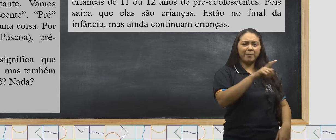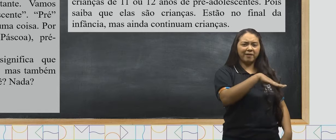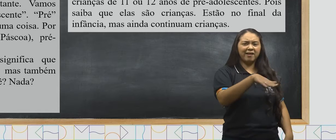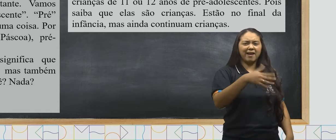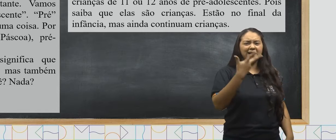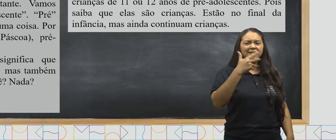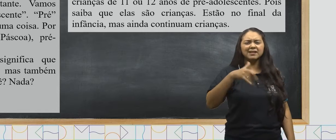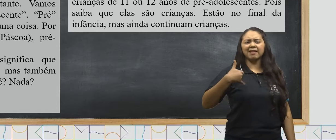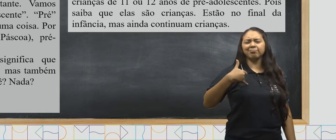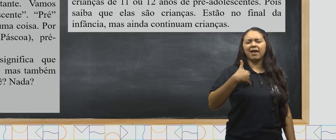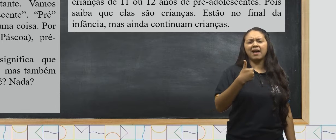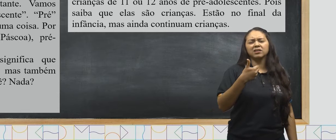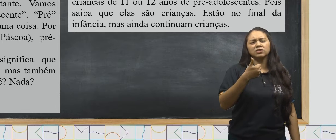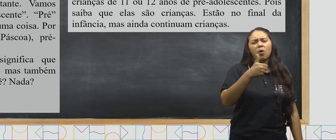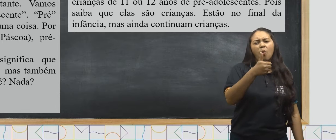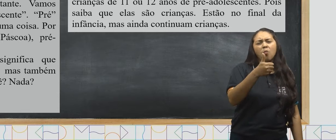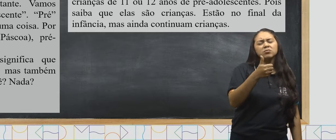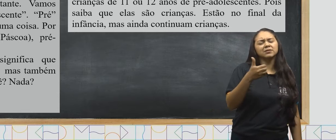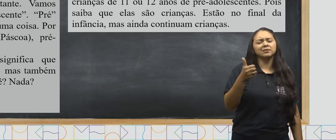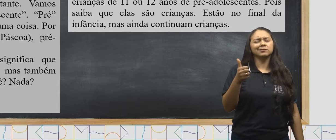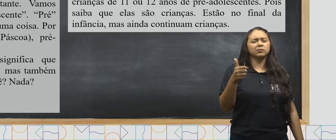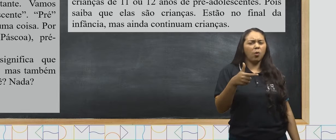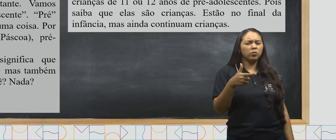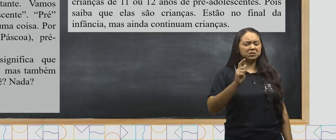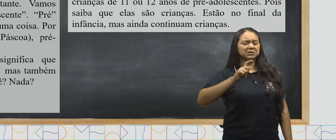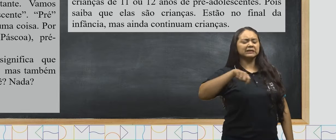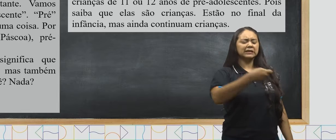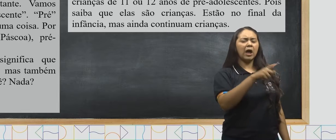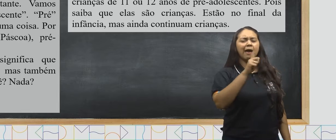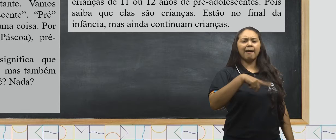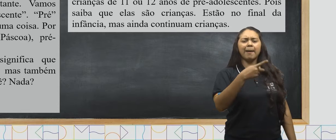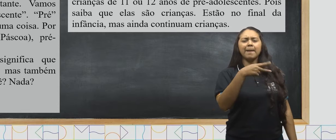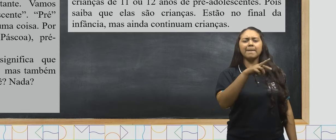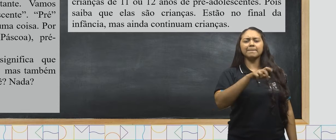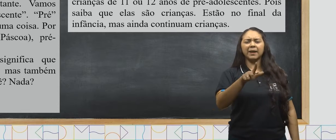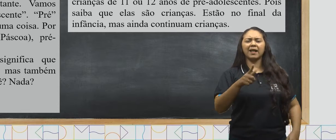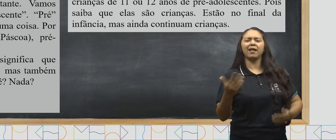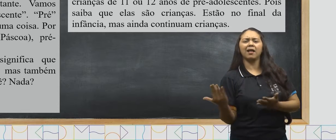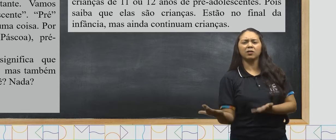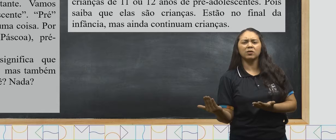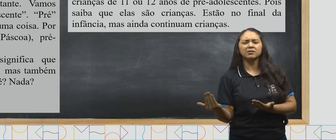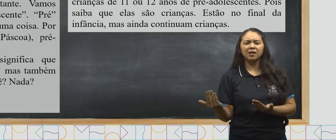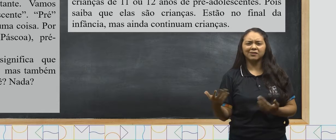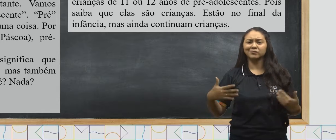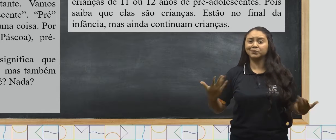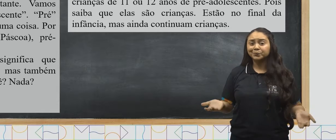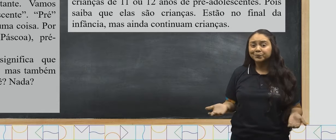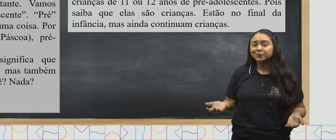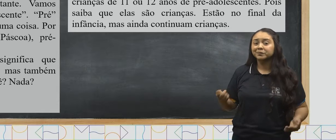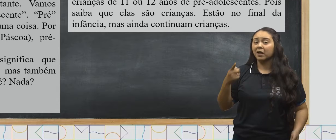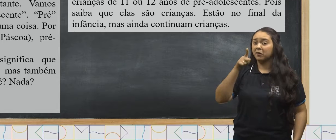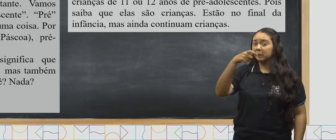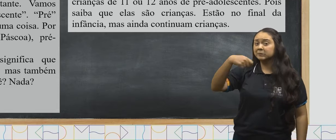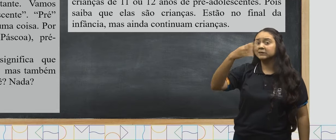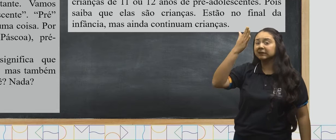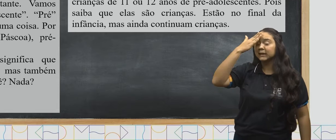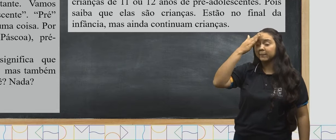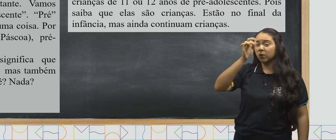de 11 ou 12 anos de pré-adolescentes. Pois saiba que elas